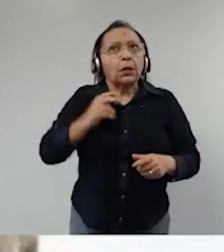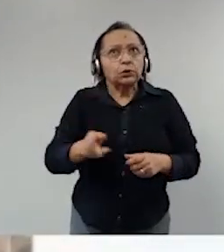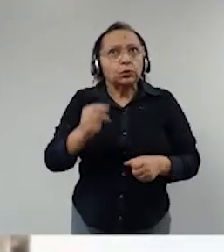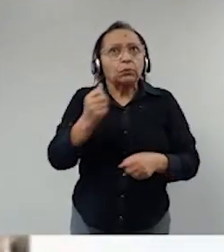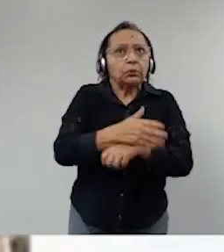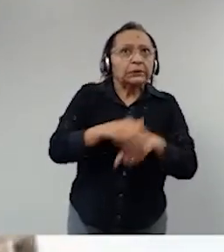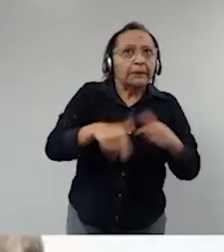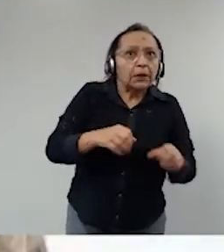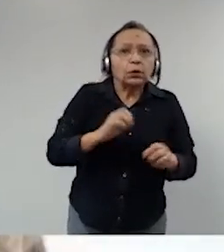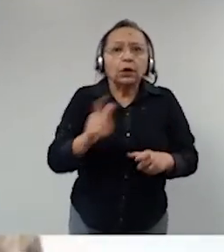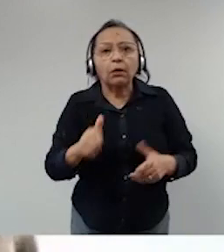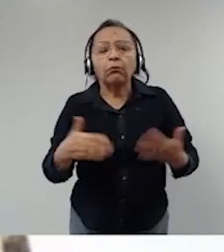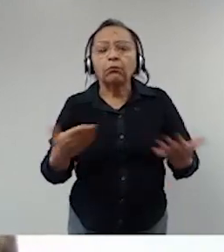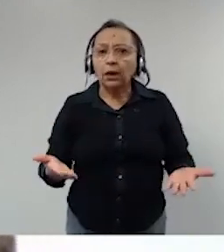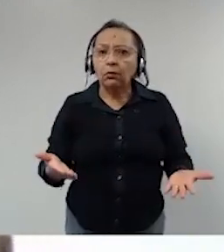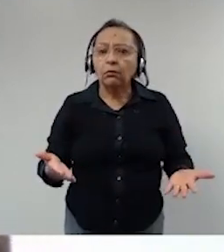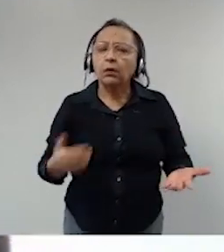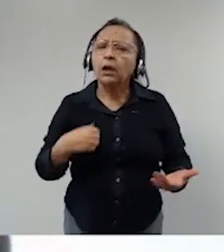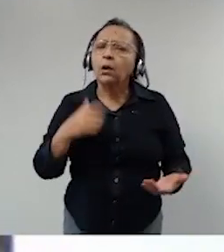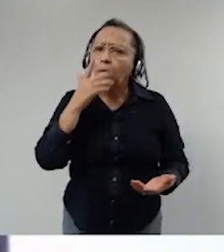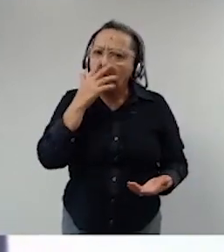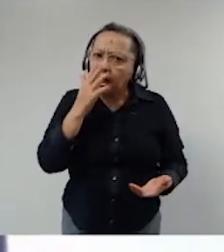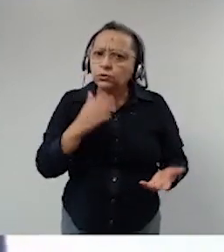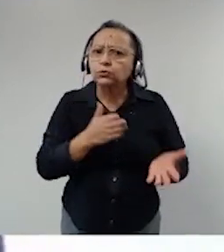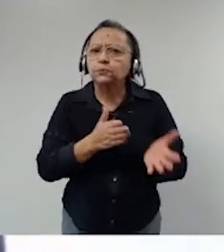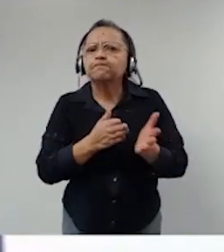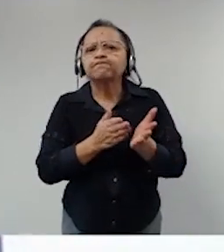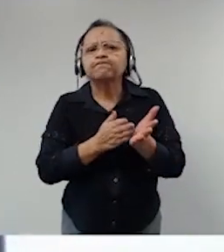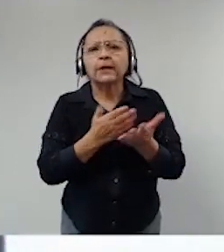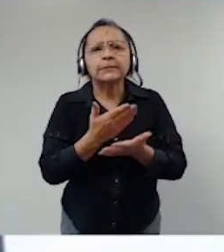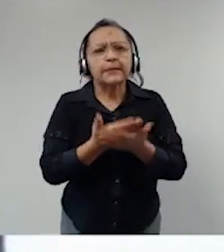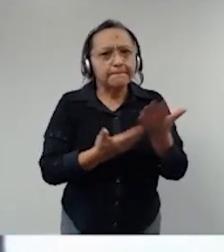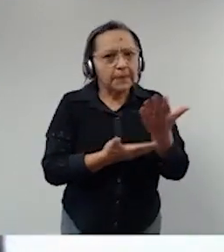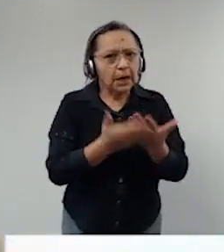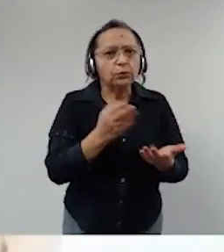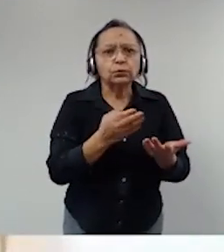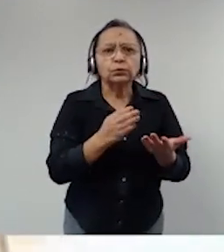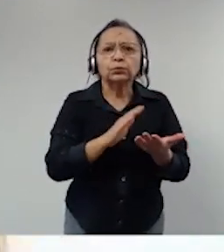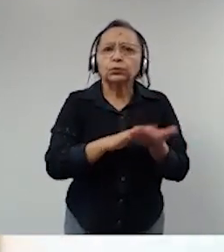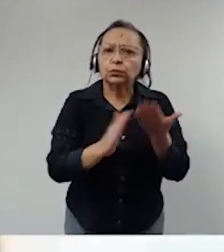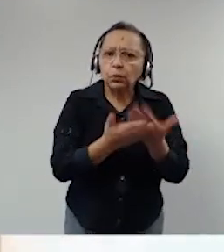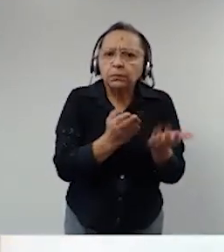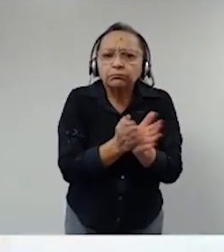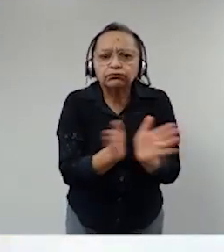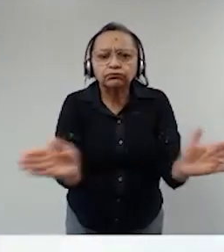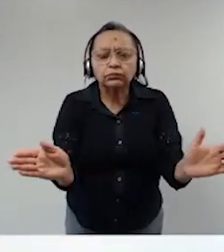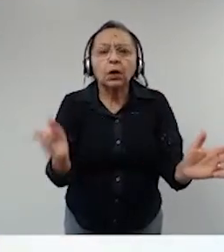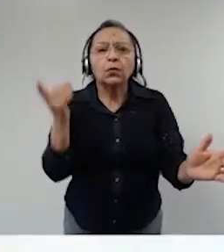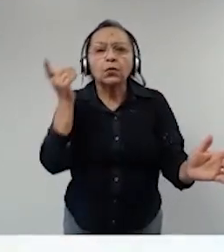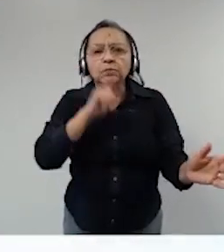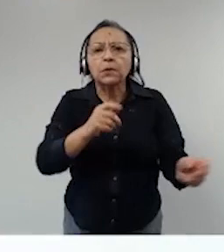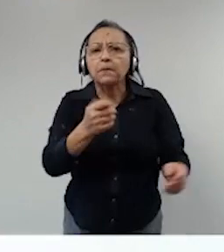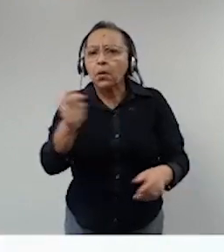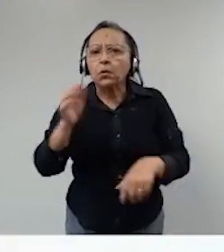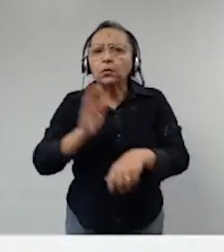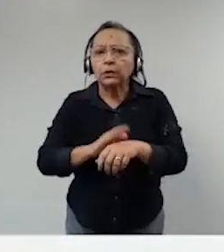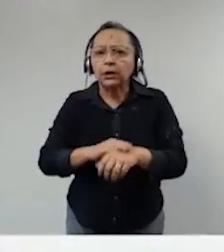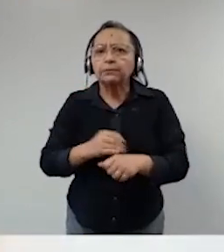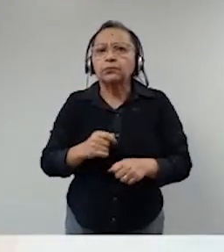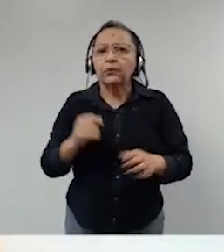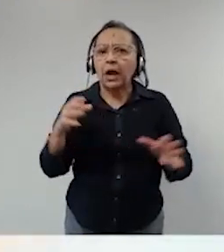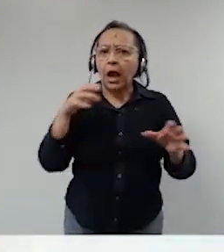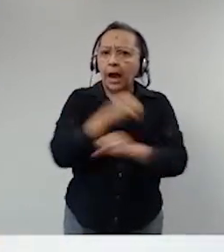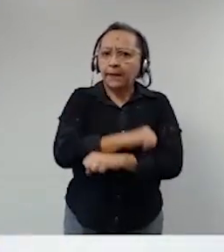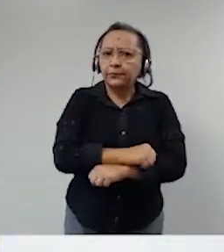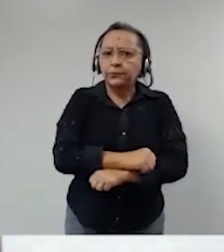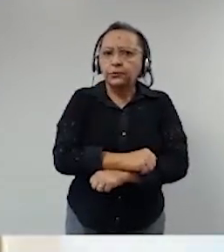né? Então, eu acho que a Via Varejo, ela realmente conseguiu, em pouquíssimo tempo, e obviamente não foi trabalho de uma